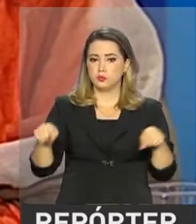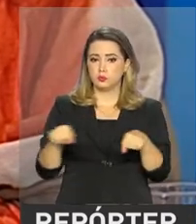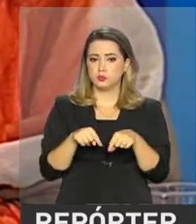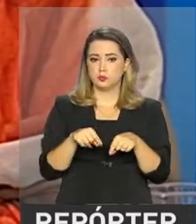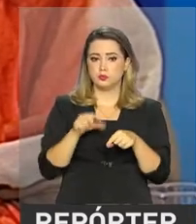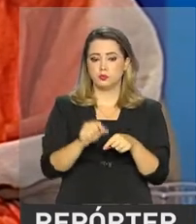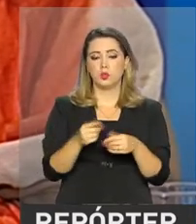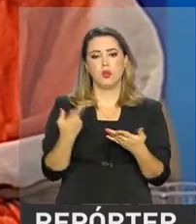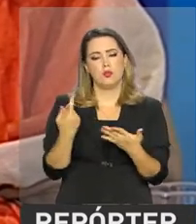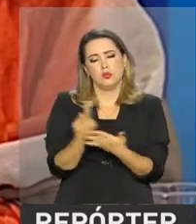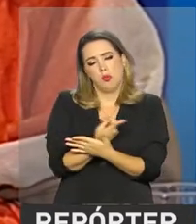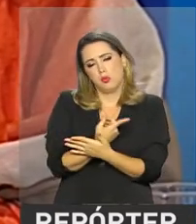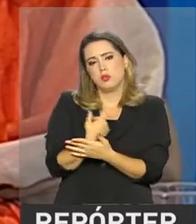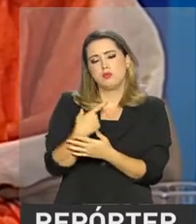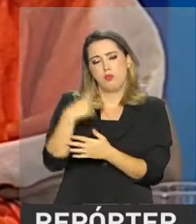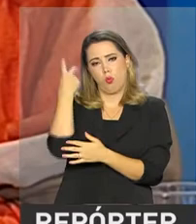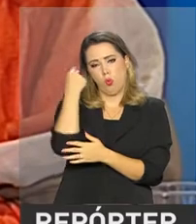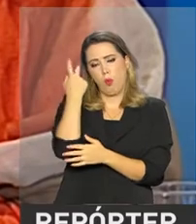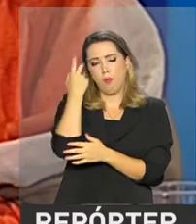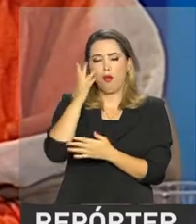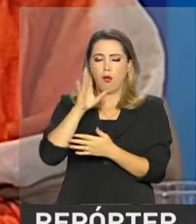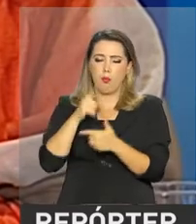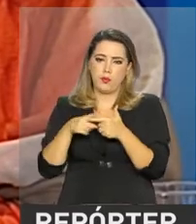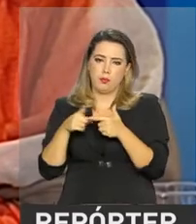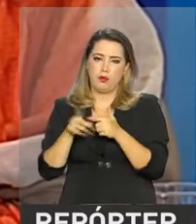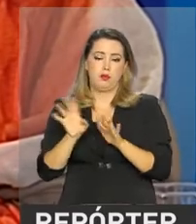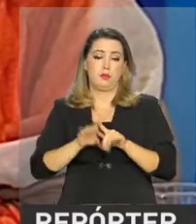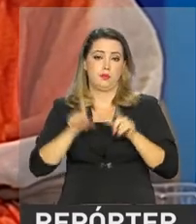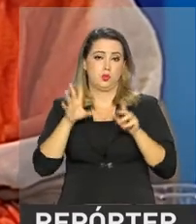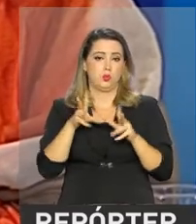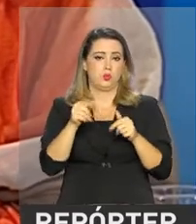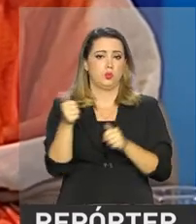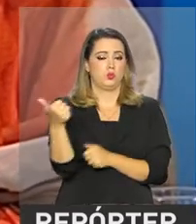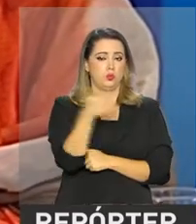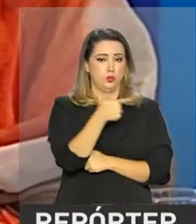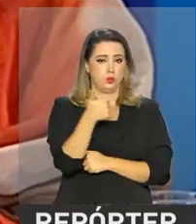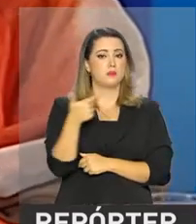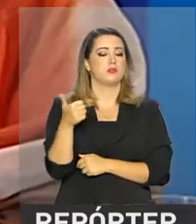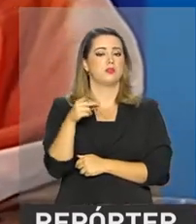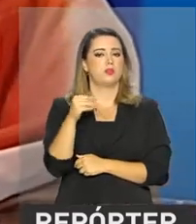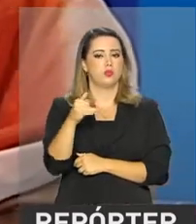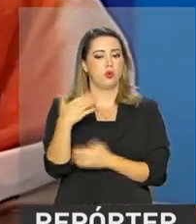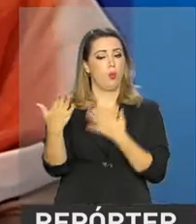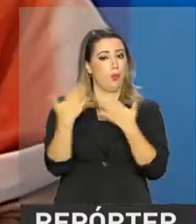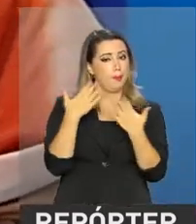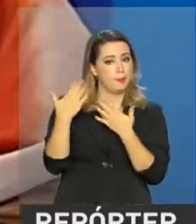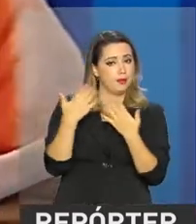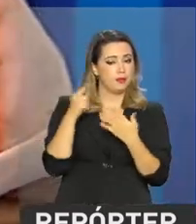esses acidentes naturais aconteceram, então todos eles farão no dia 12. Provas equivalentes.